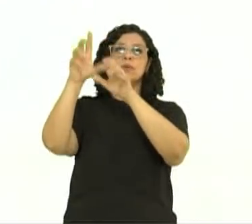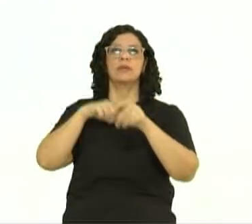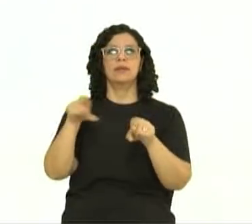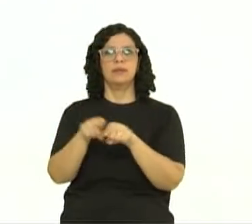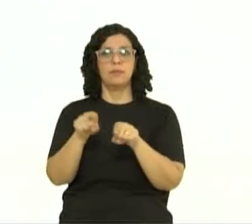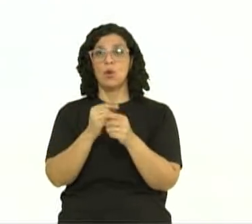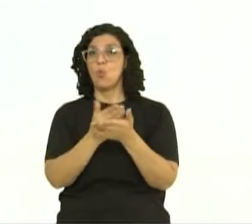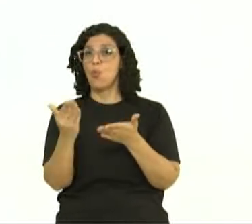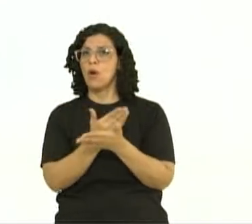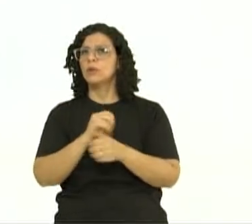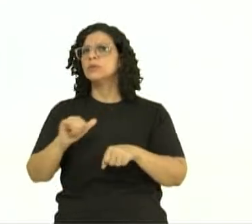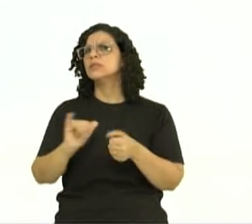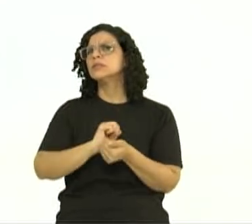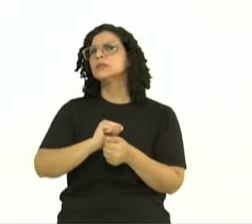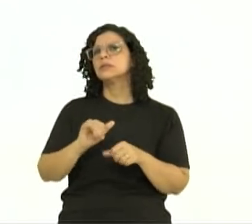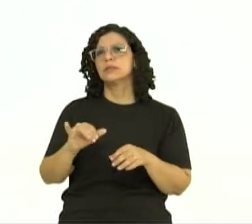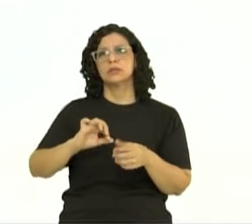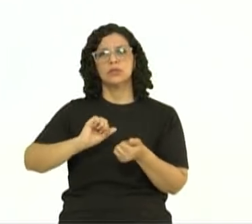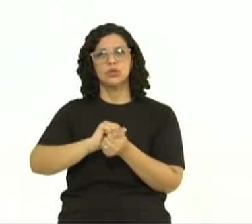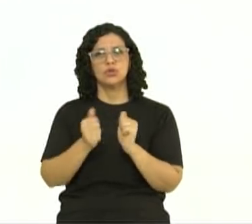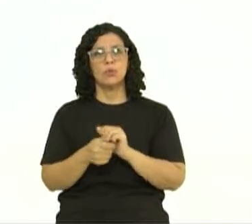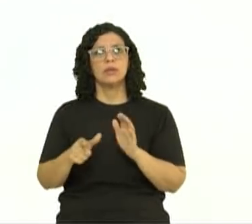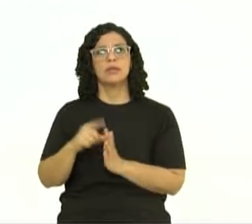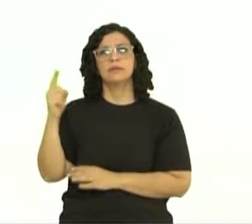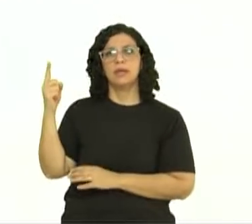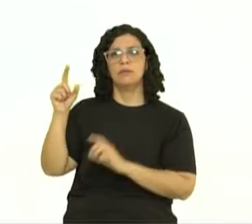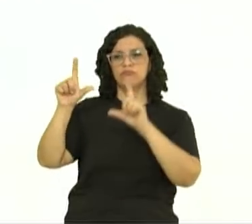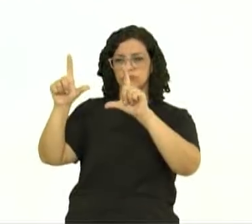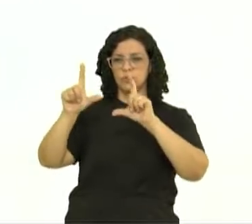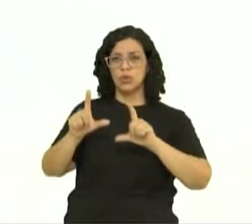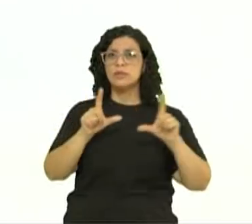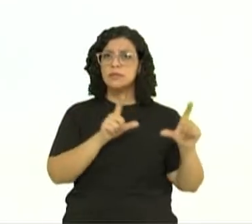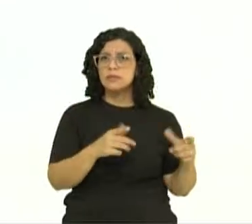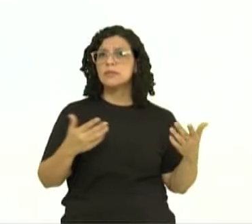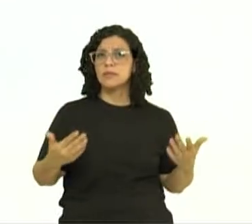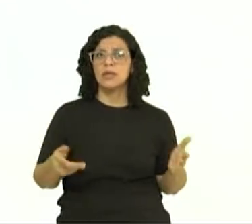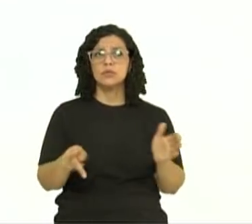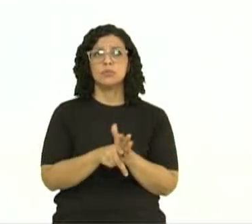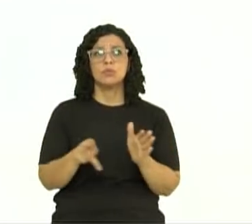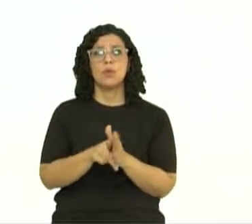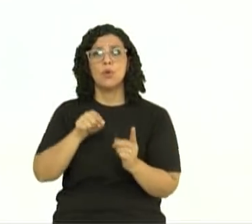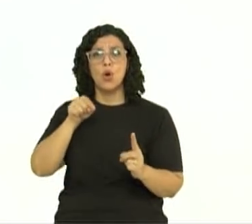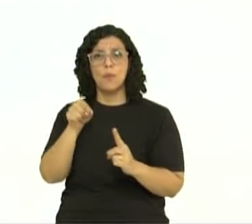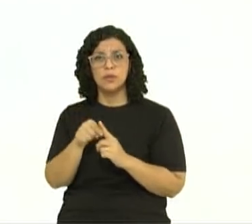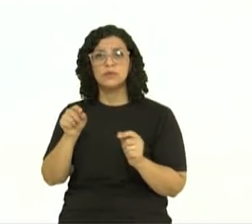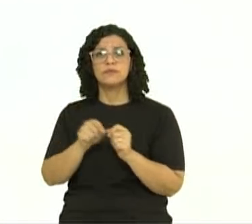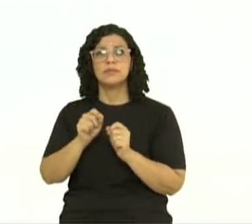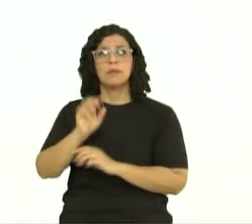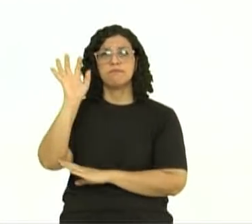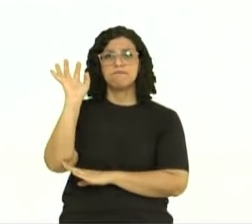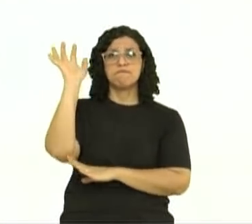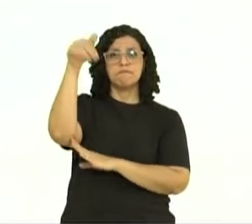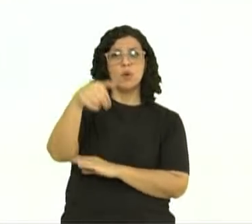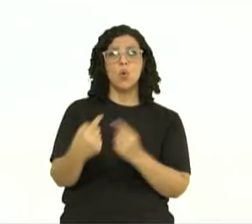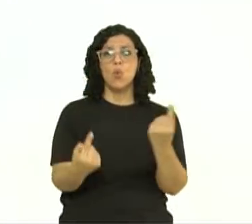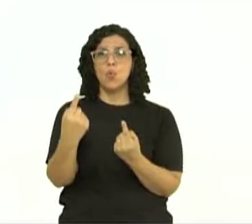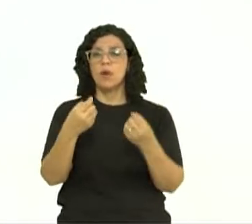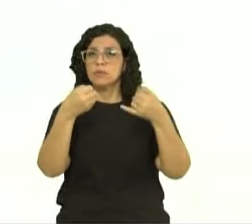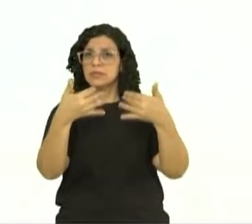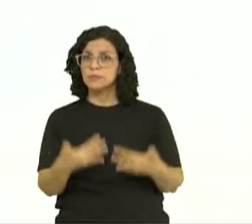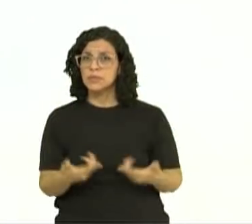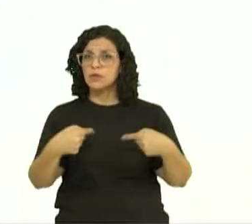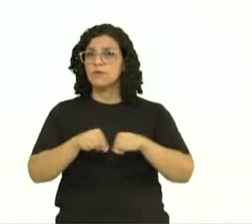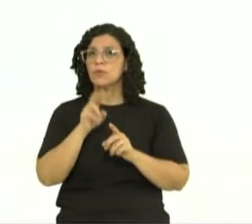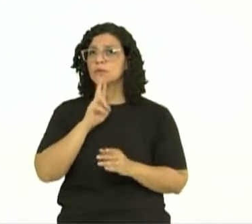Então, para colocar aqui para vocês, tem a imagem essas três modalidades, né, que tem como objetivo fazer cestas. Descreva quais são elas e